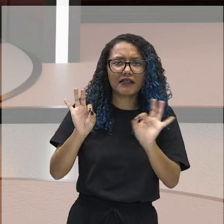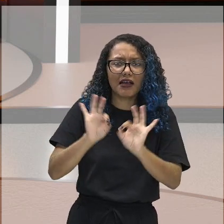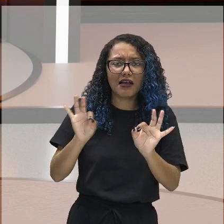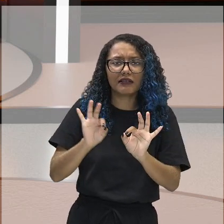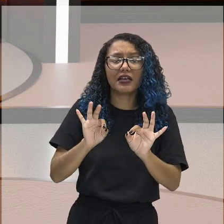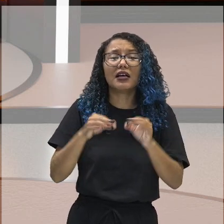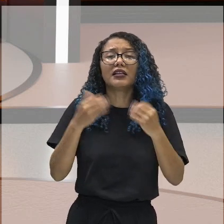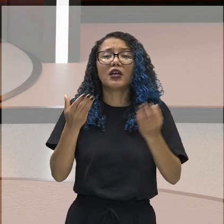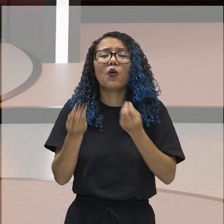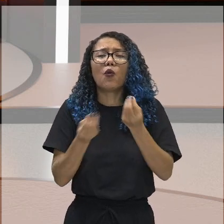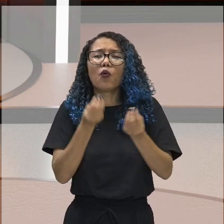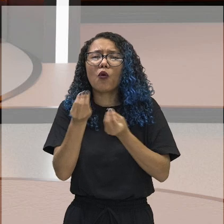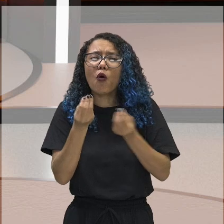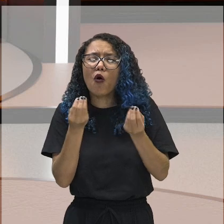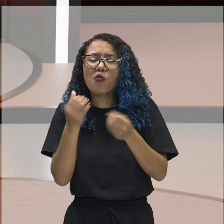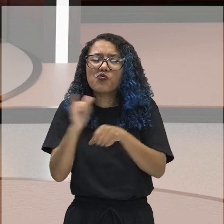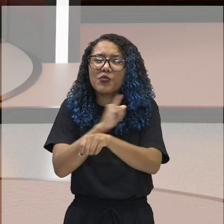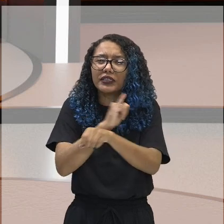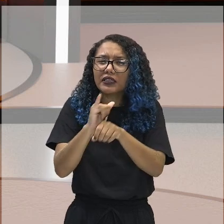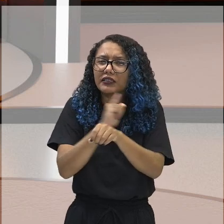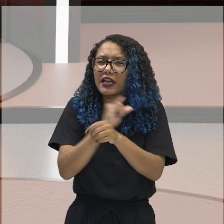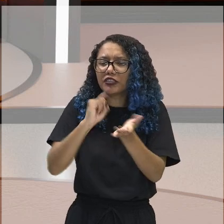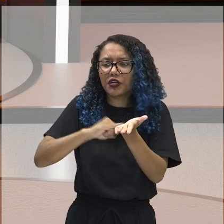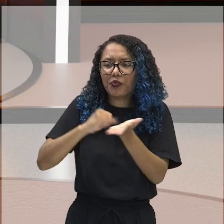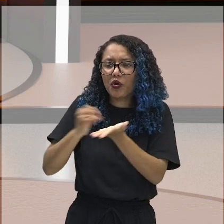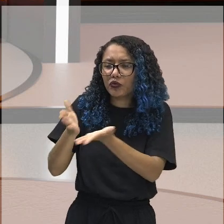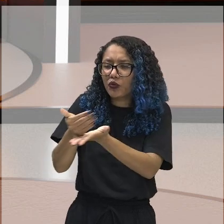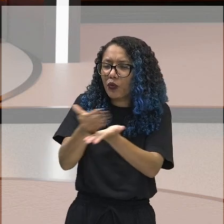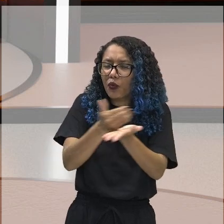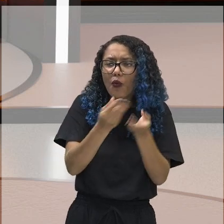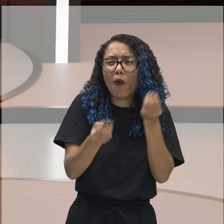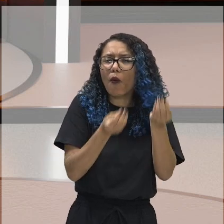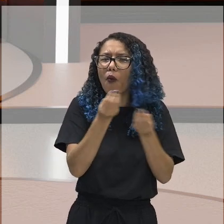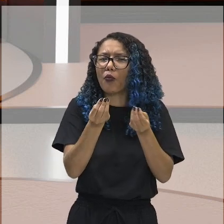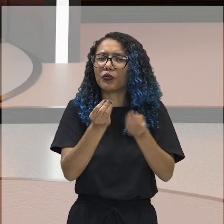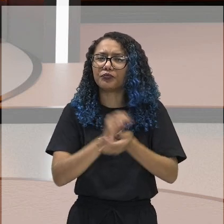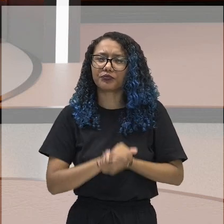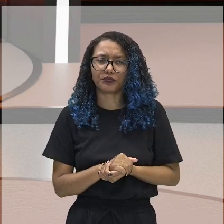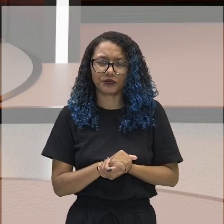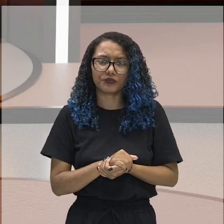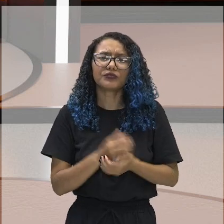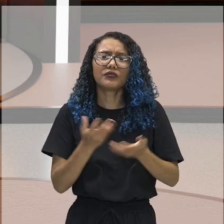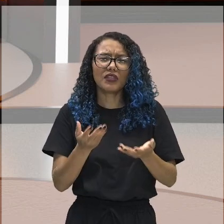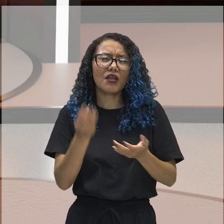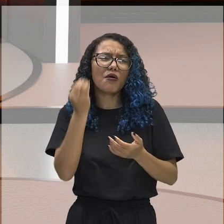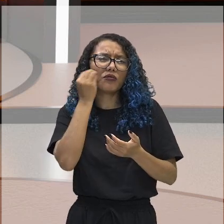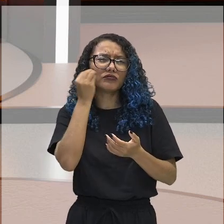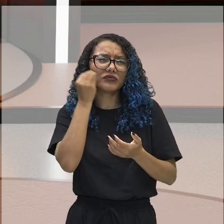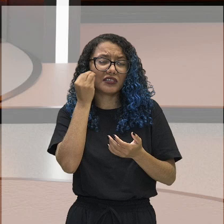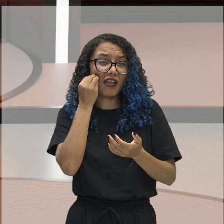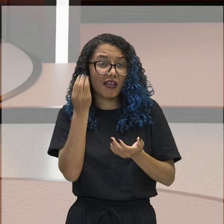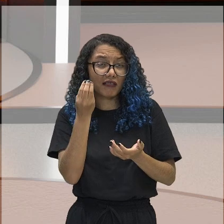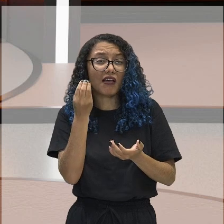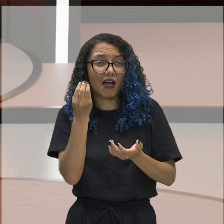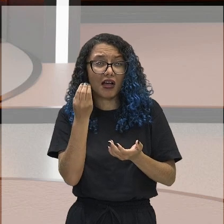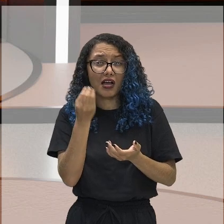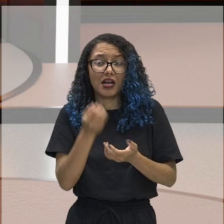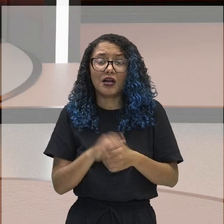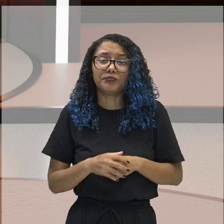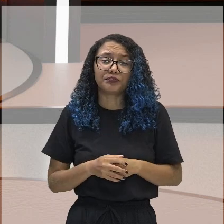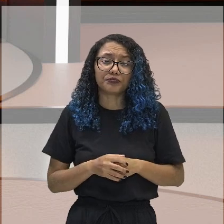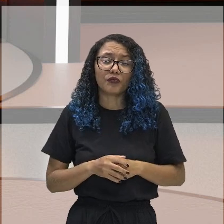o quê? Uma maior arrecadação de impostos. Num primeiro momento, eles tentam, inclusive, aumentar os